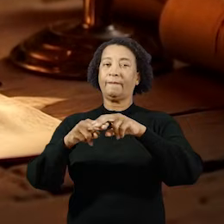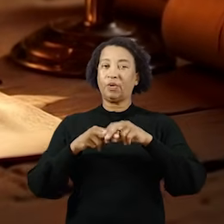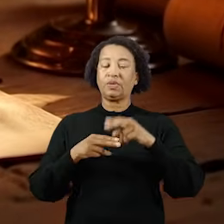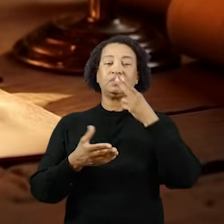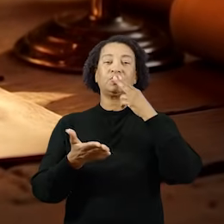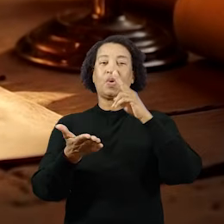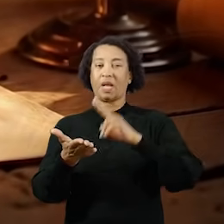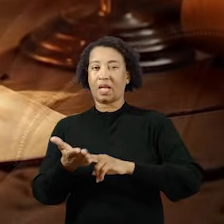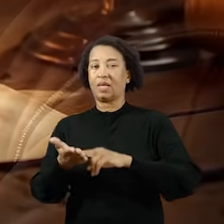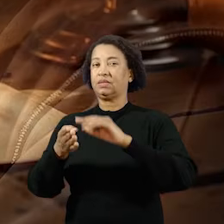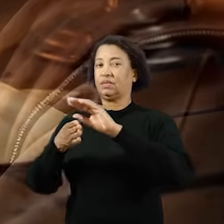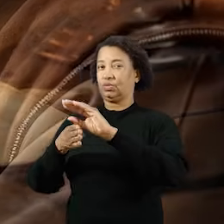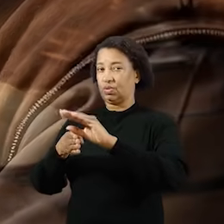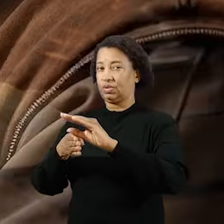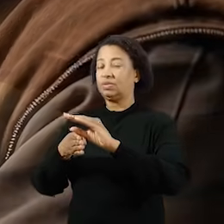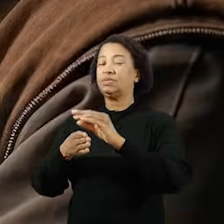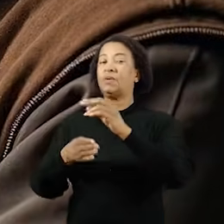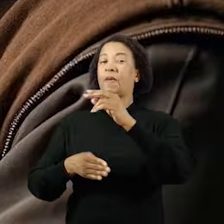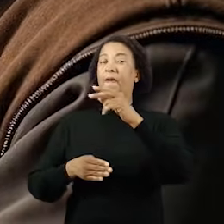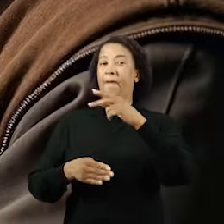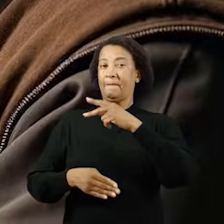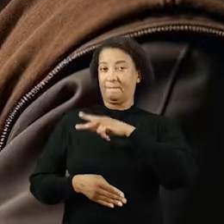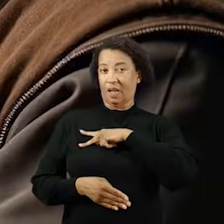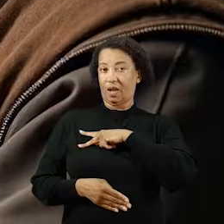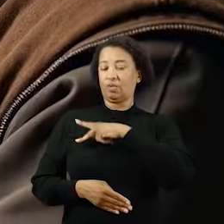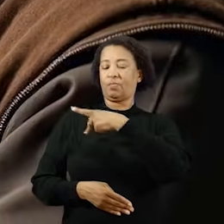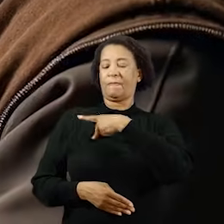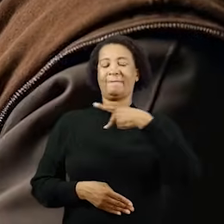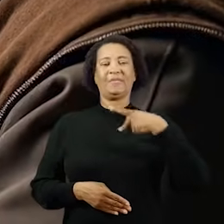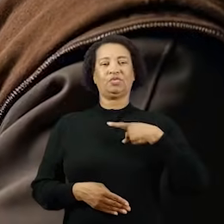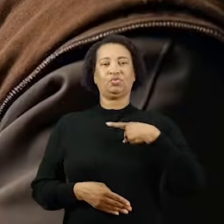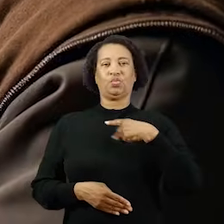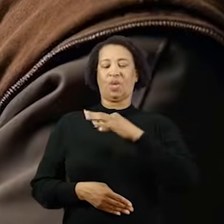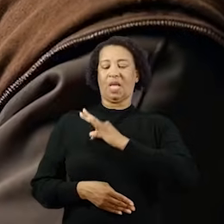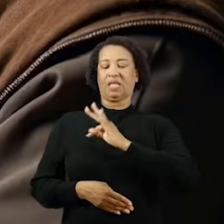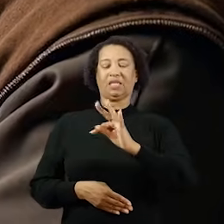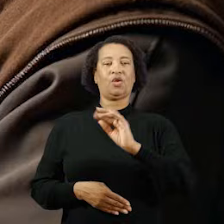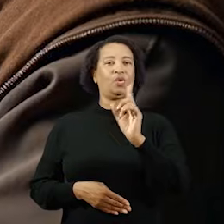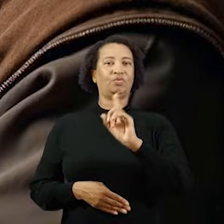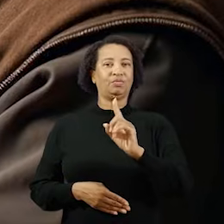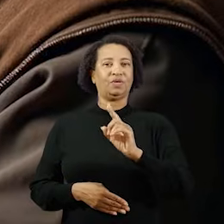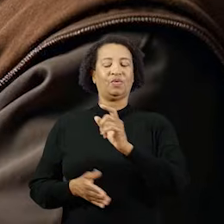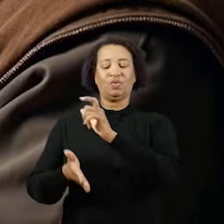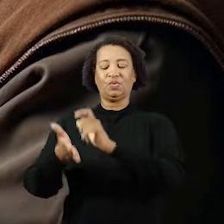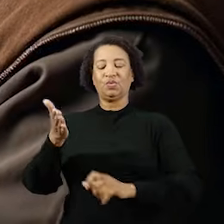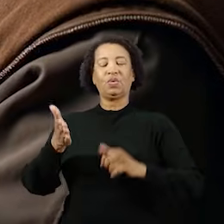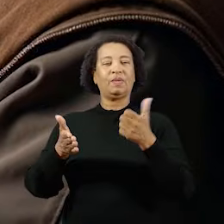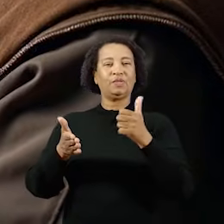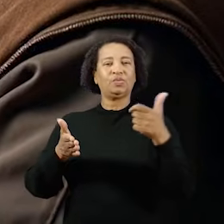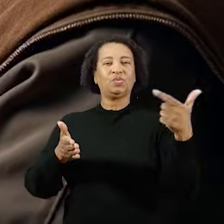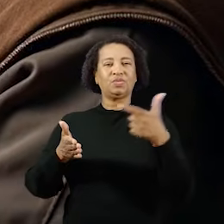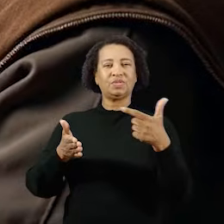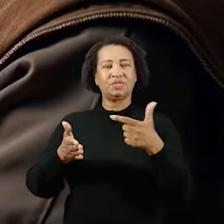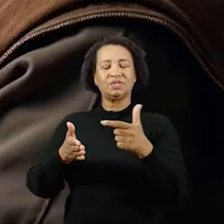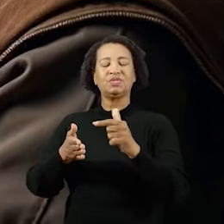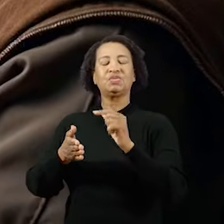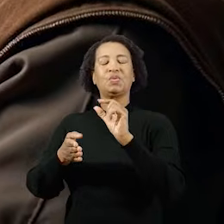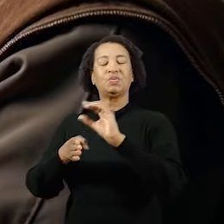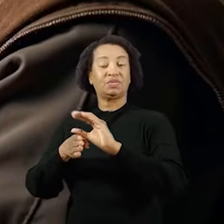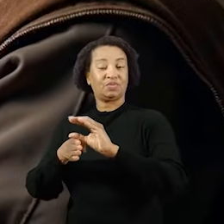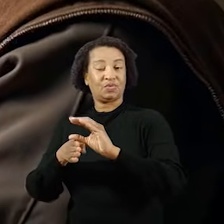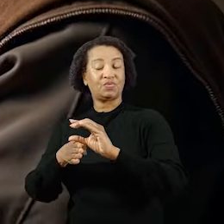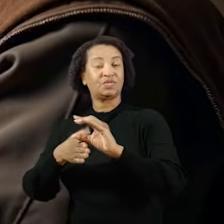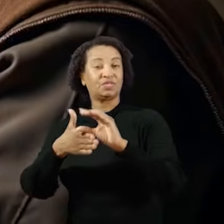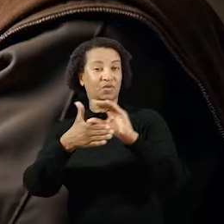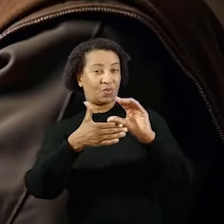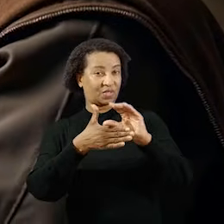nesta carta aos Coríntios, Paulo foi o pastor, não o teólogo. No capítulo 11 da segunda carta aos Coríntios, Paulo